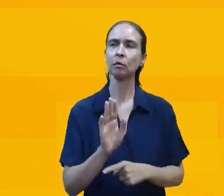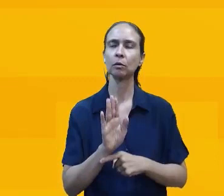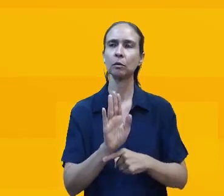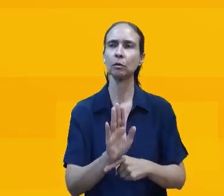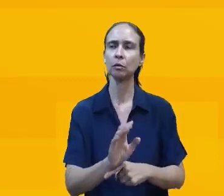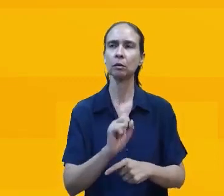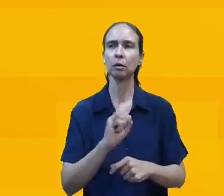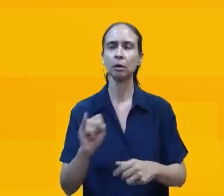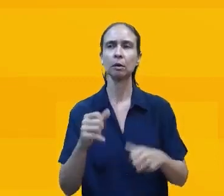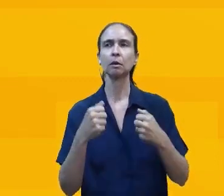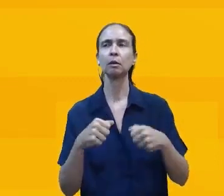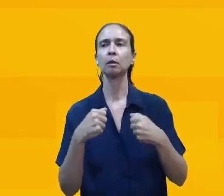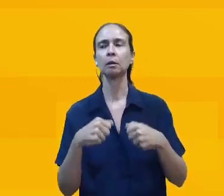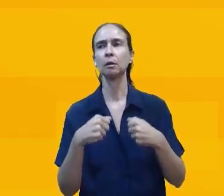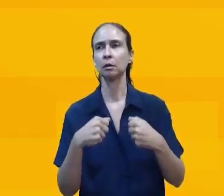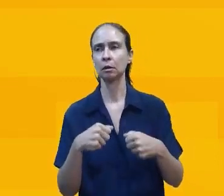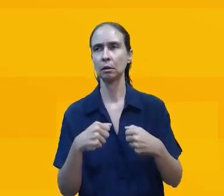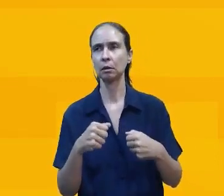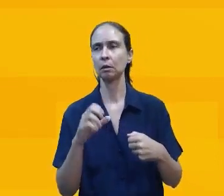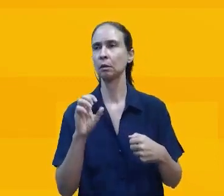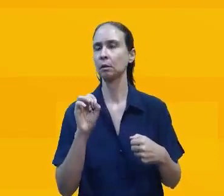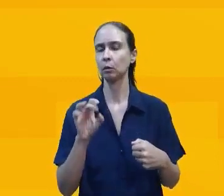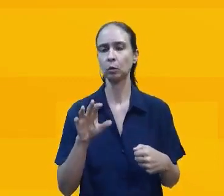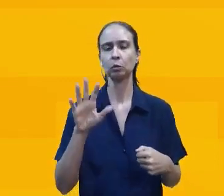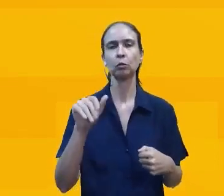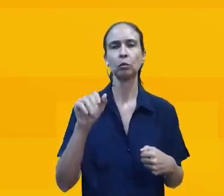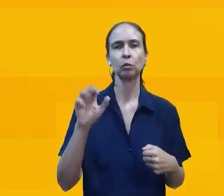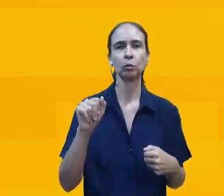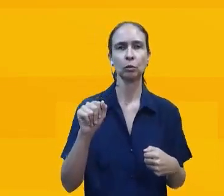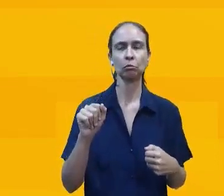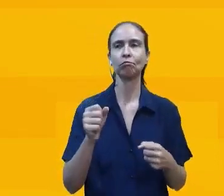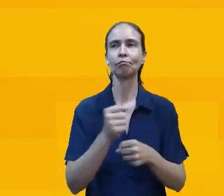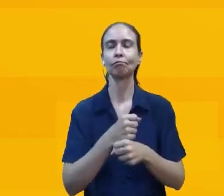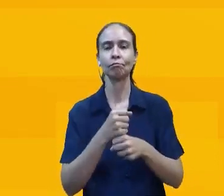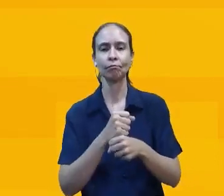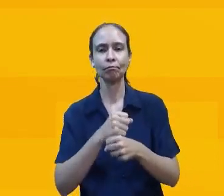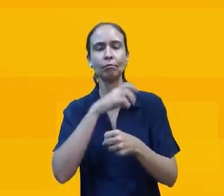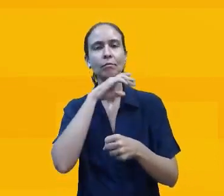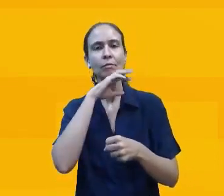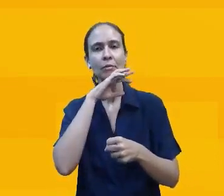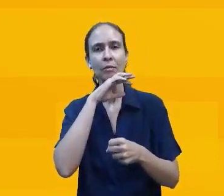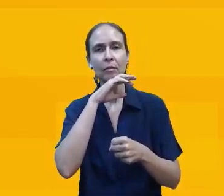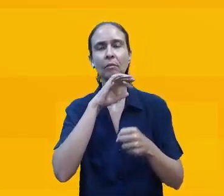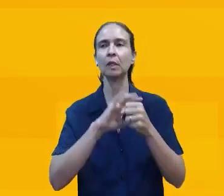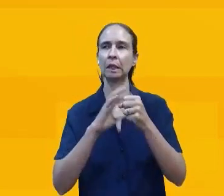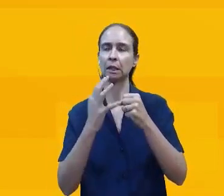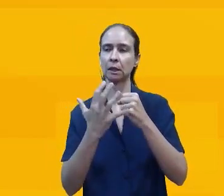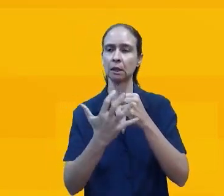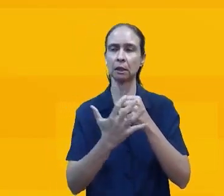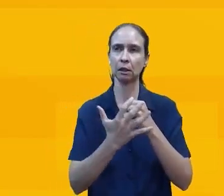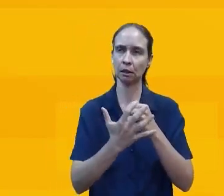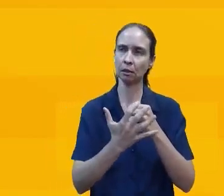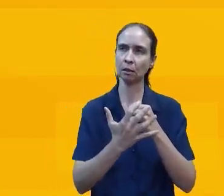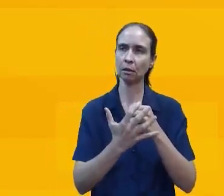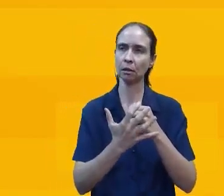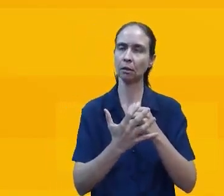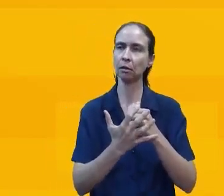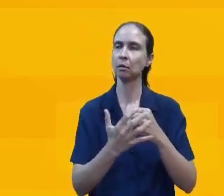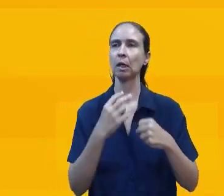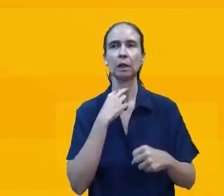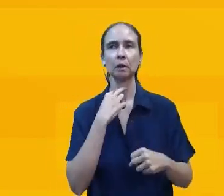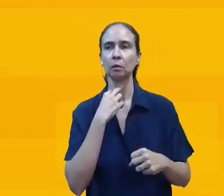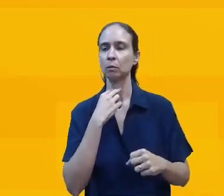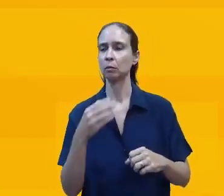Infelizmente, esse ano, por conta dessa pandemia, a gente ainda não teve a oportunidade de ir ao estado. Já